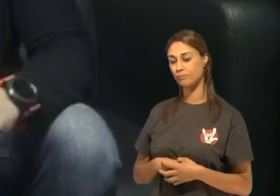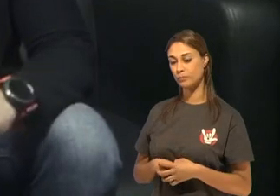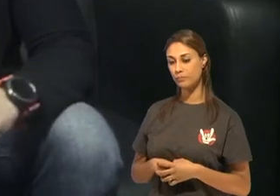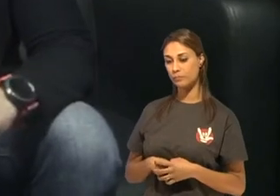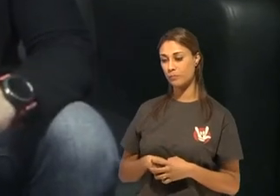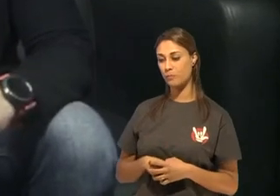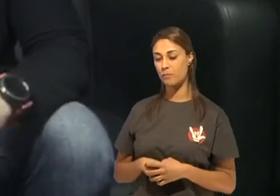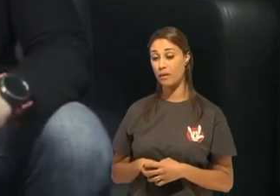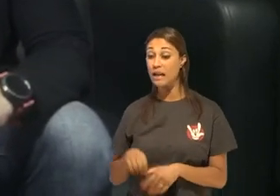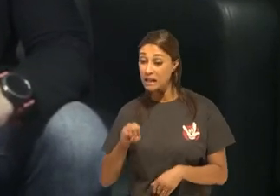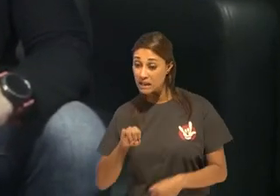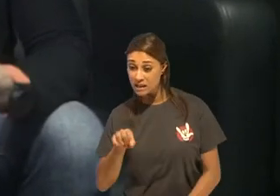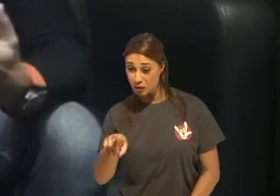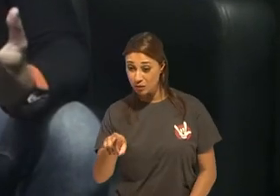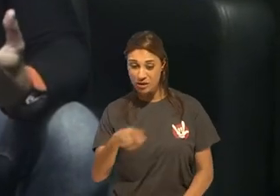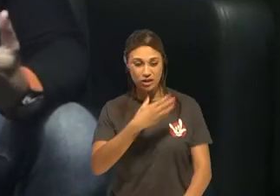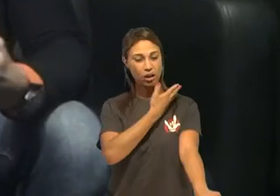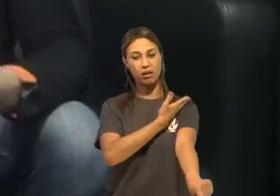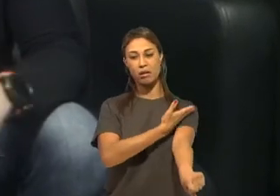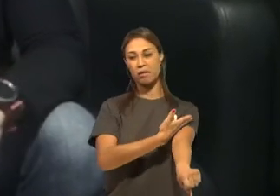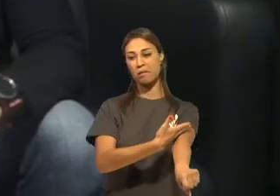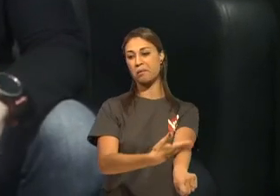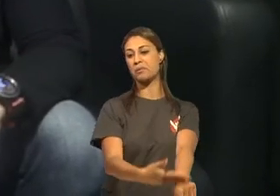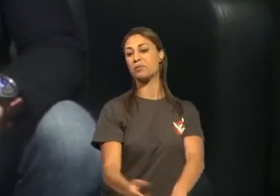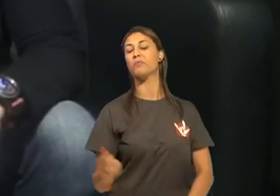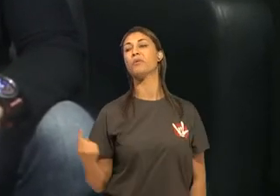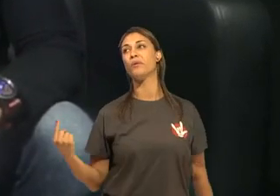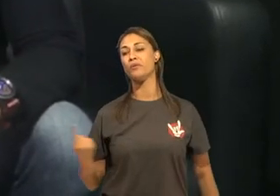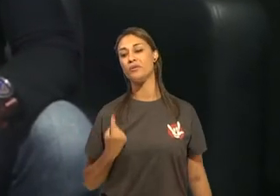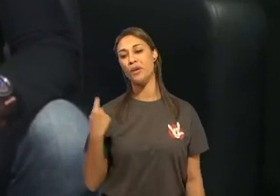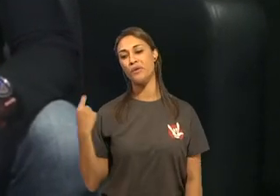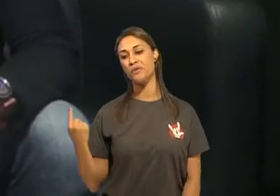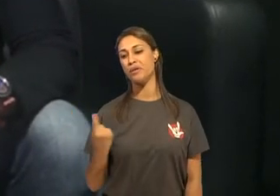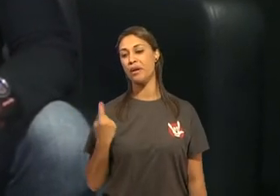solidão, diga para esse amigo que anda perto de você: